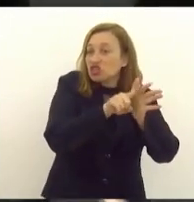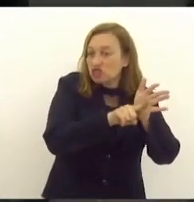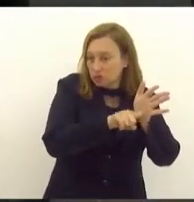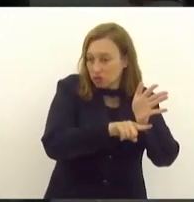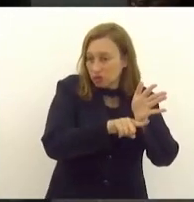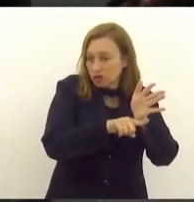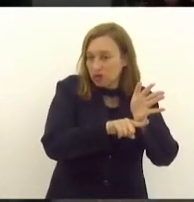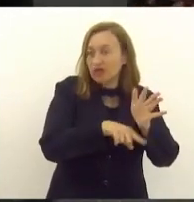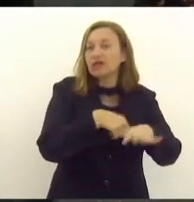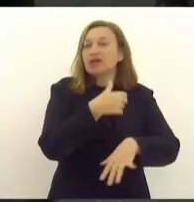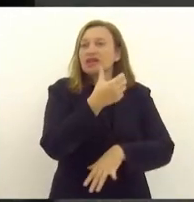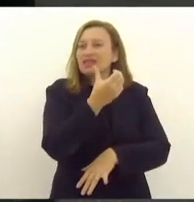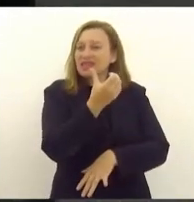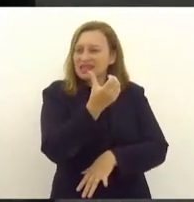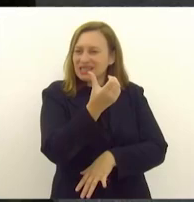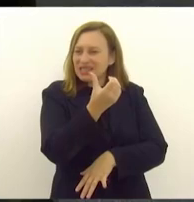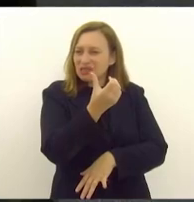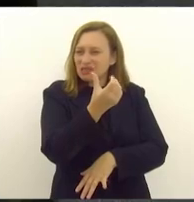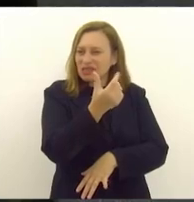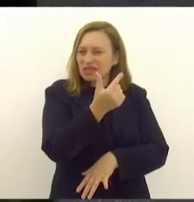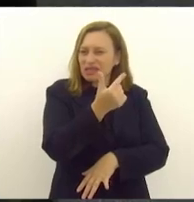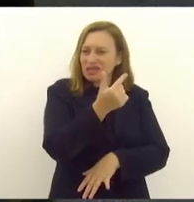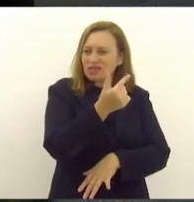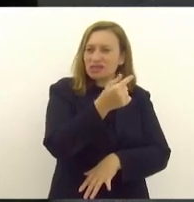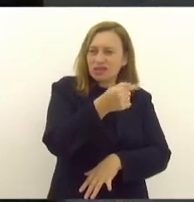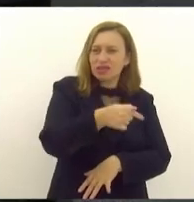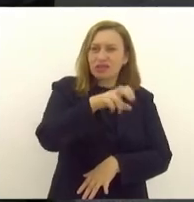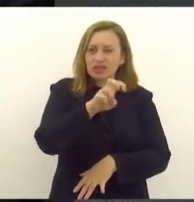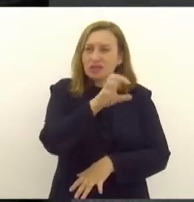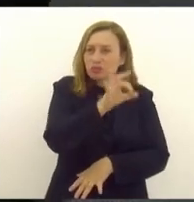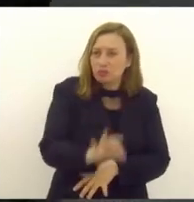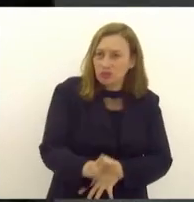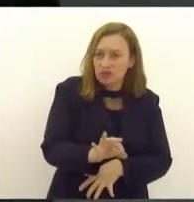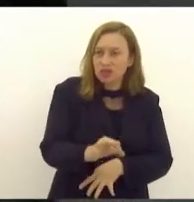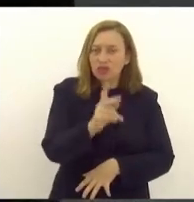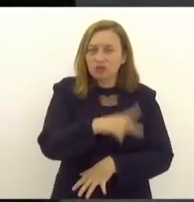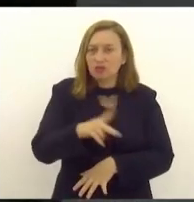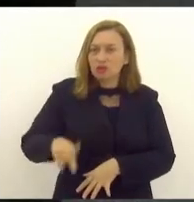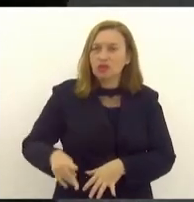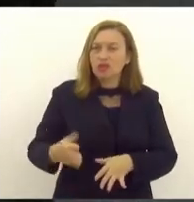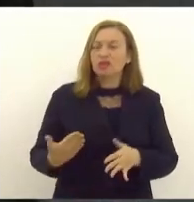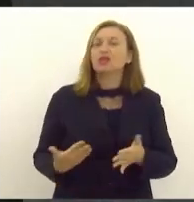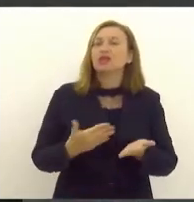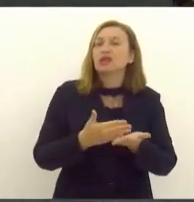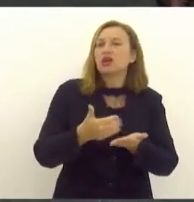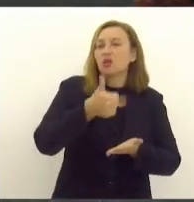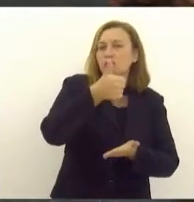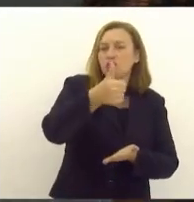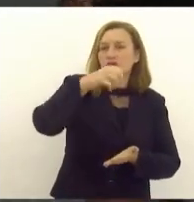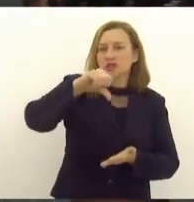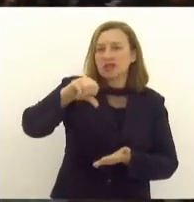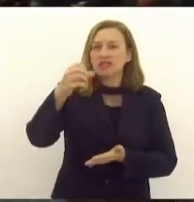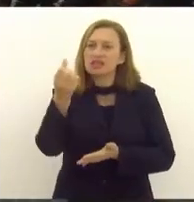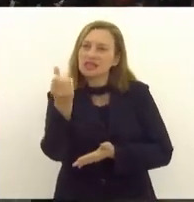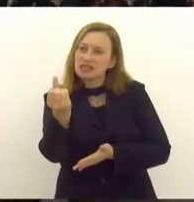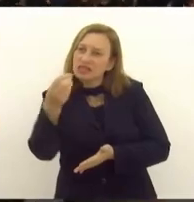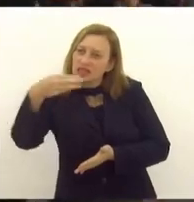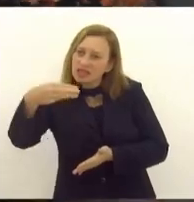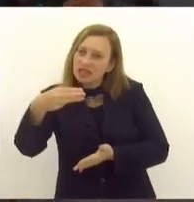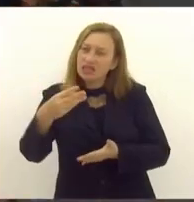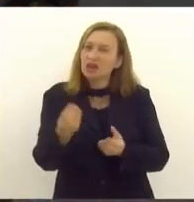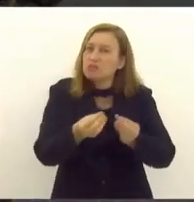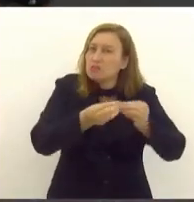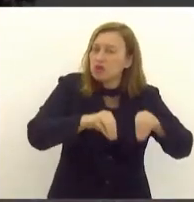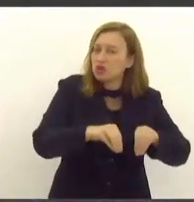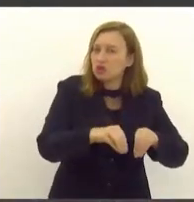do adicional de Regência conquistado pelos professores desde 1963 isso é mais um ataque é a